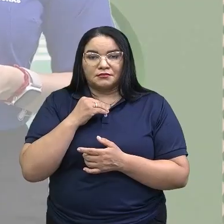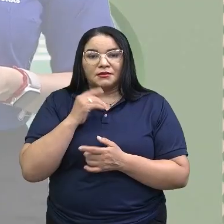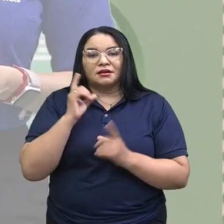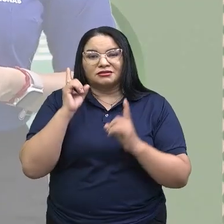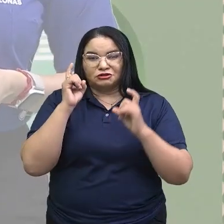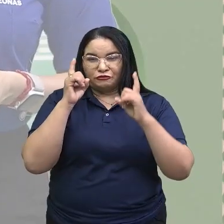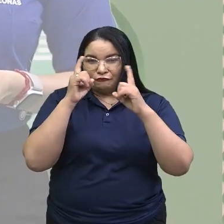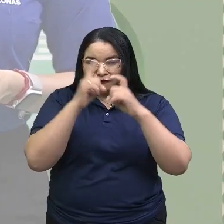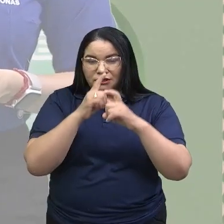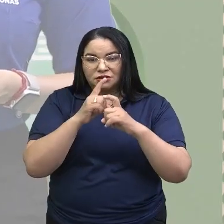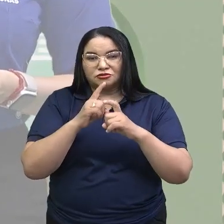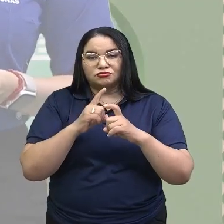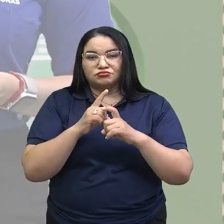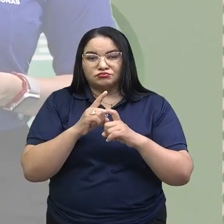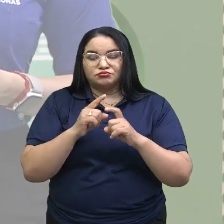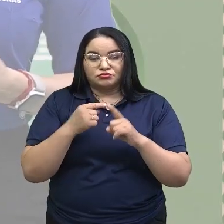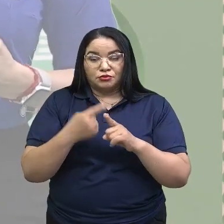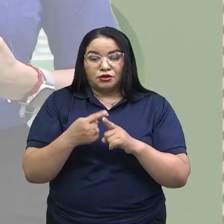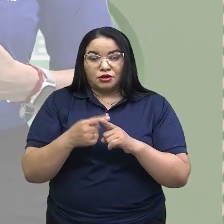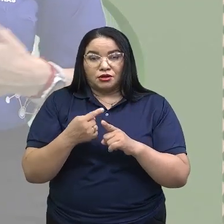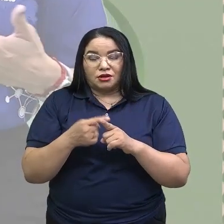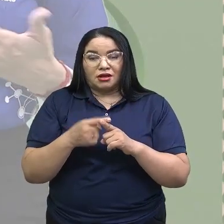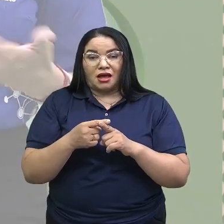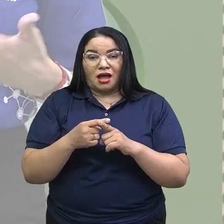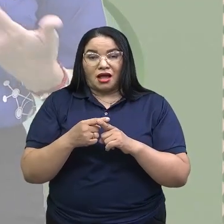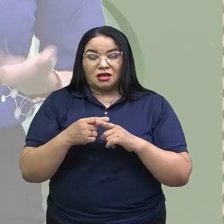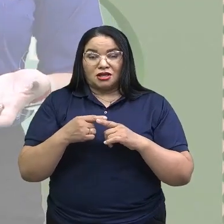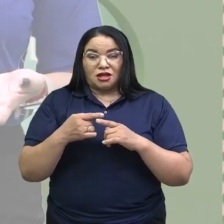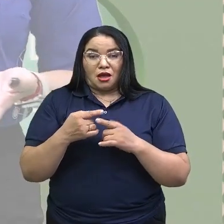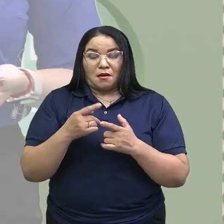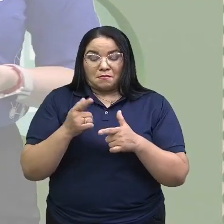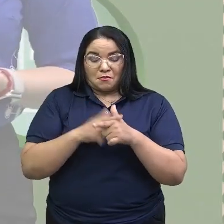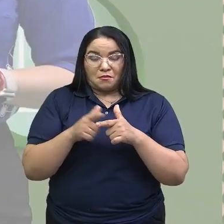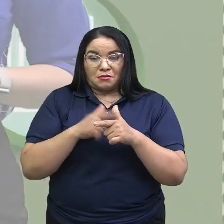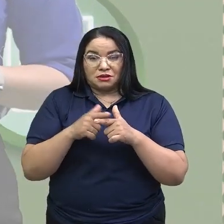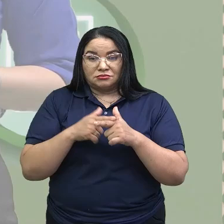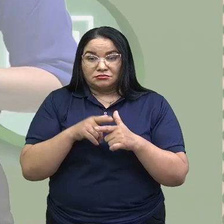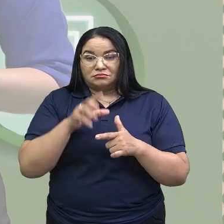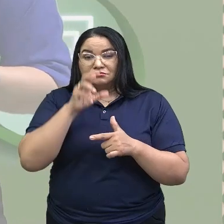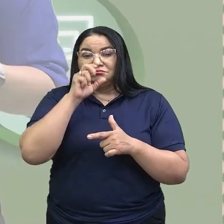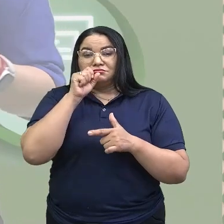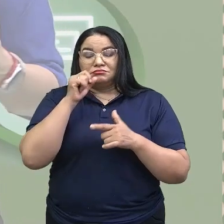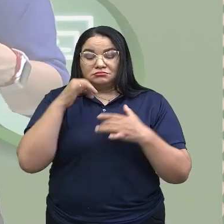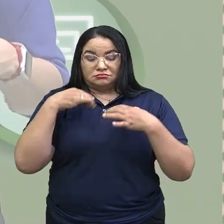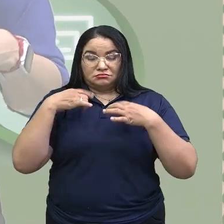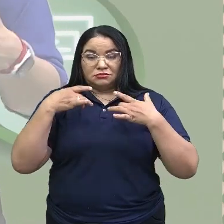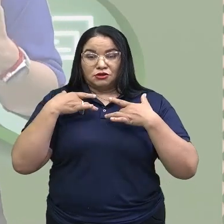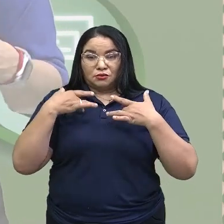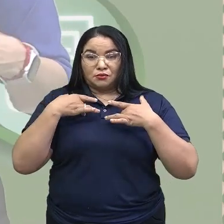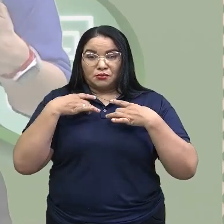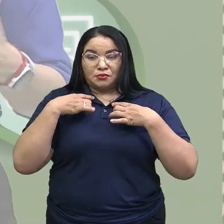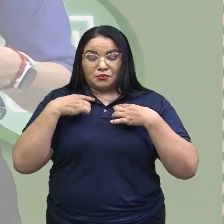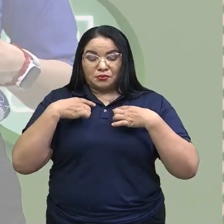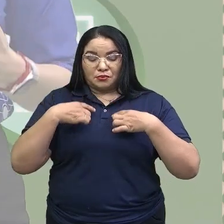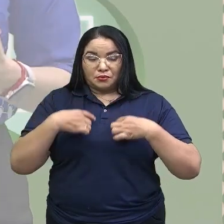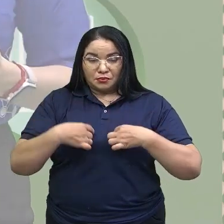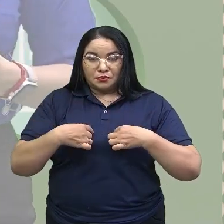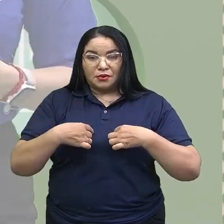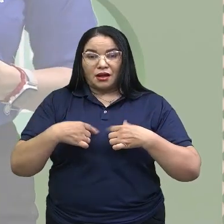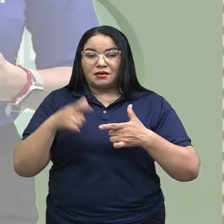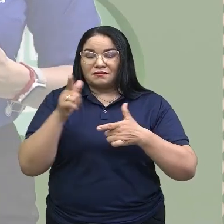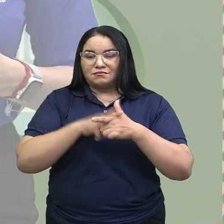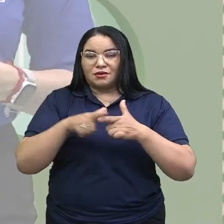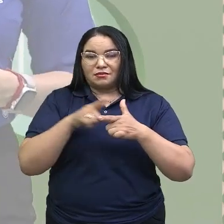vai realizar ali um aumento no risco de pneumonia aspirativa, né? Então, observe ele que vai agravando, né,